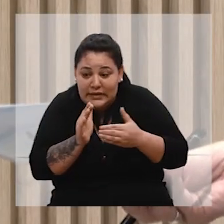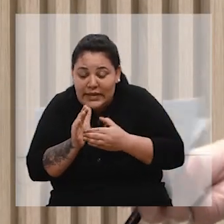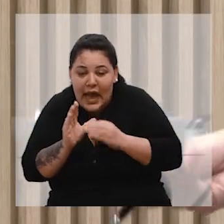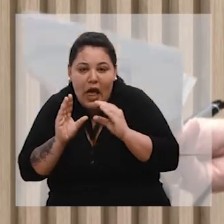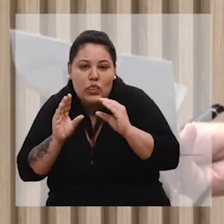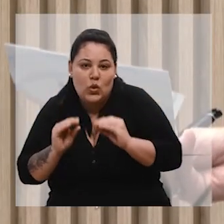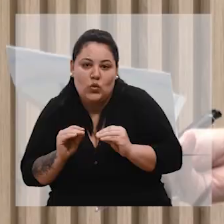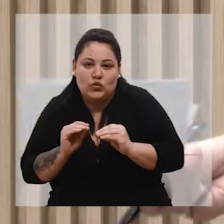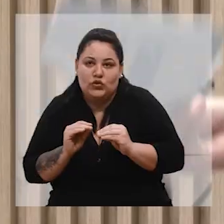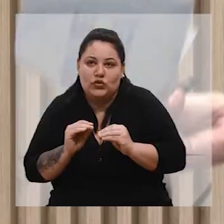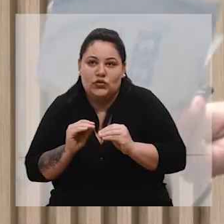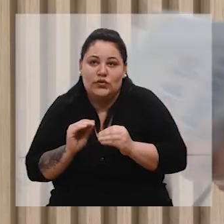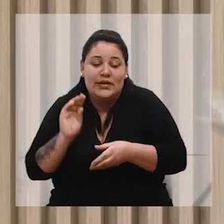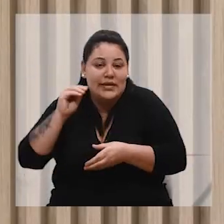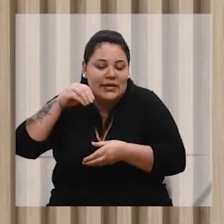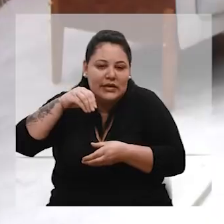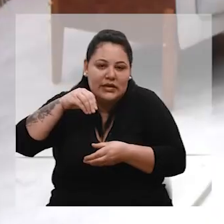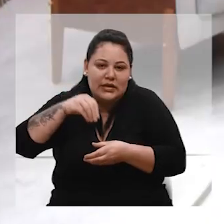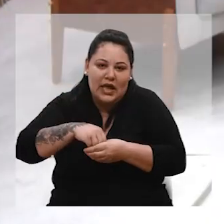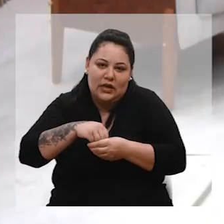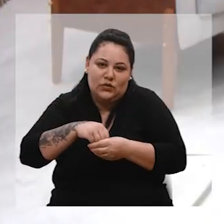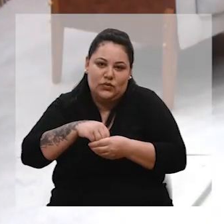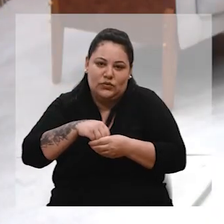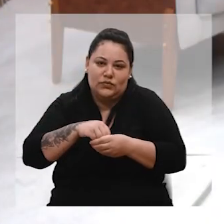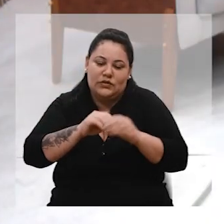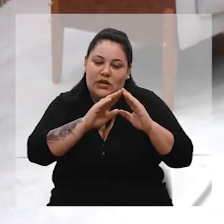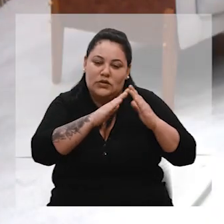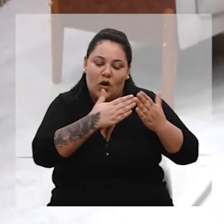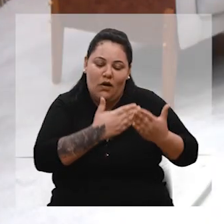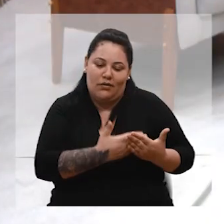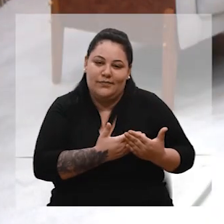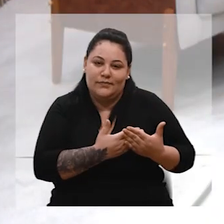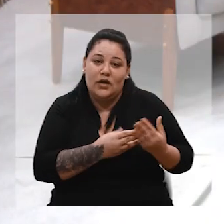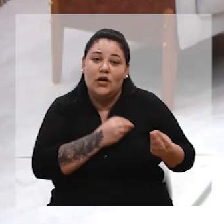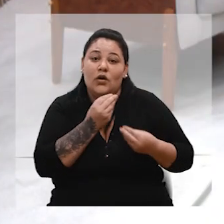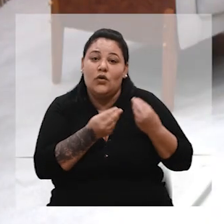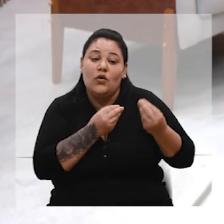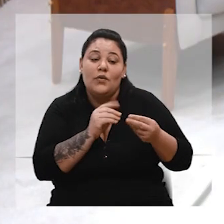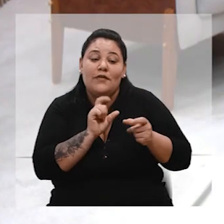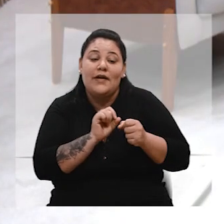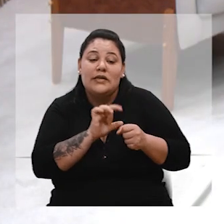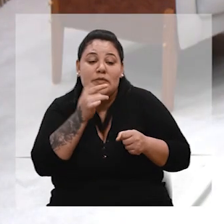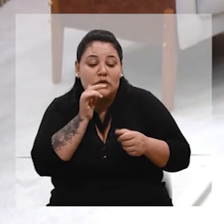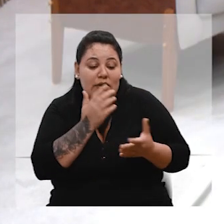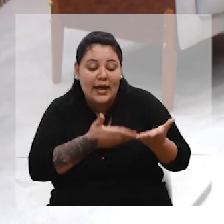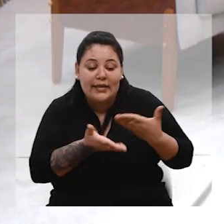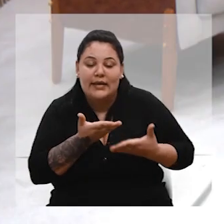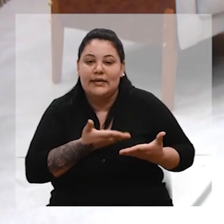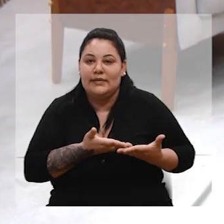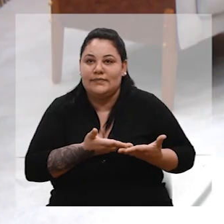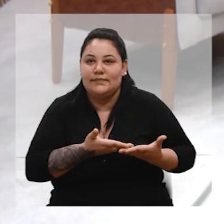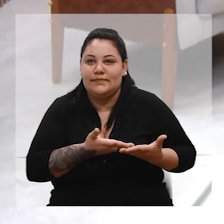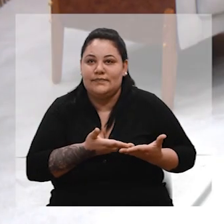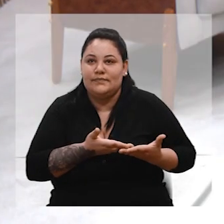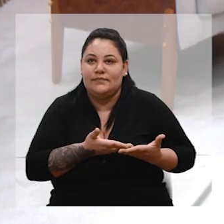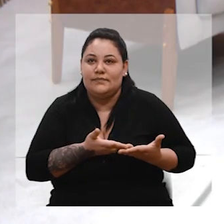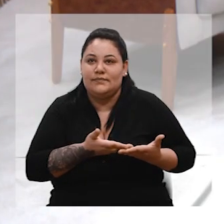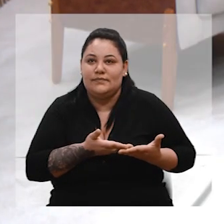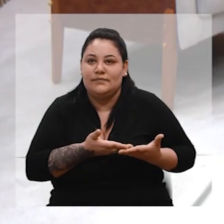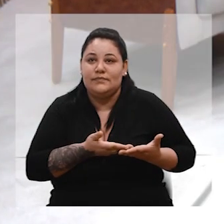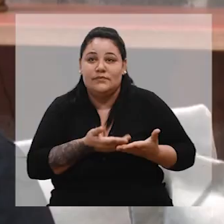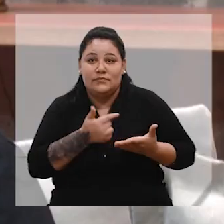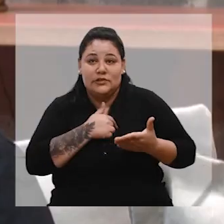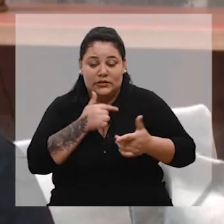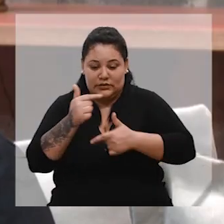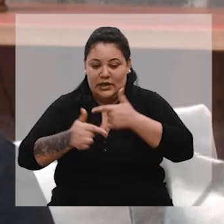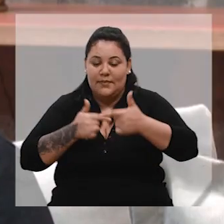pouquinho, talvez invade à noite na instituição de ensino. Como é que essa instituição de ensino faz para dar conta dela?